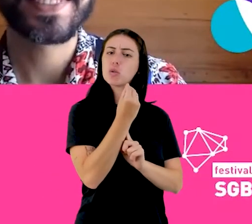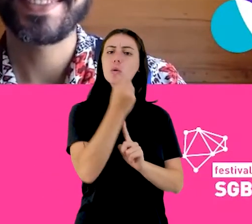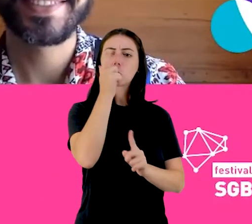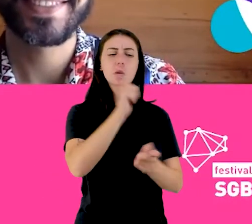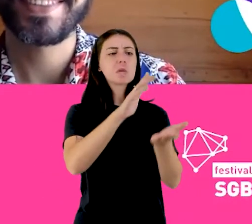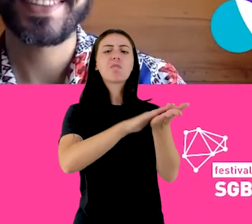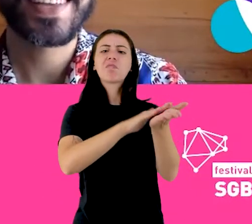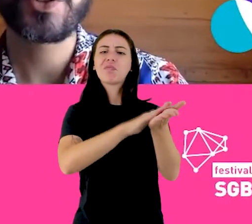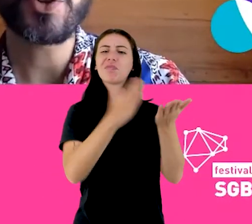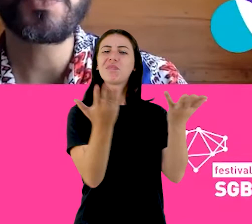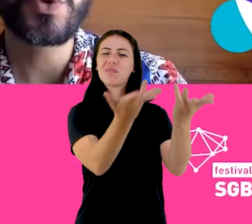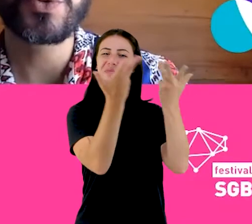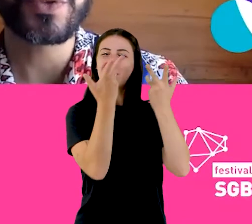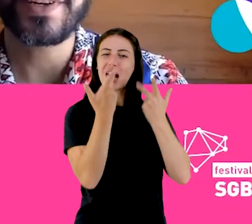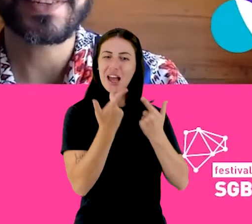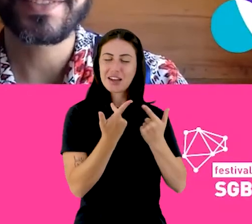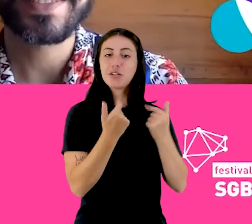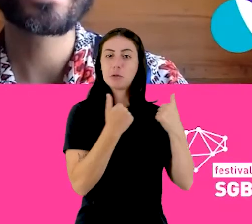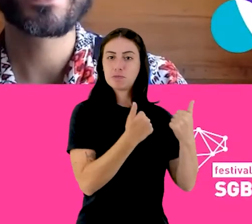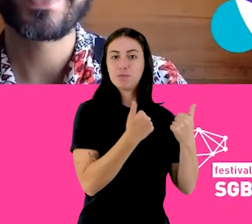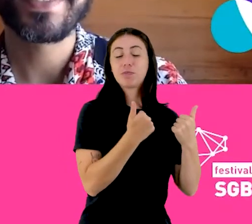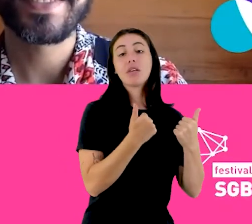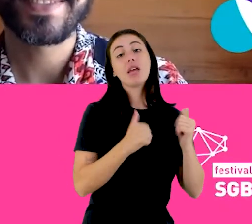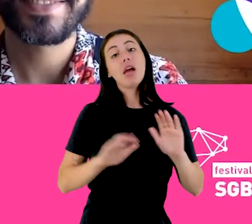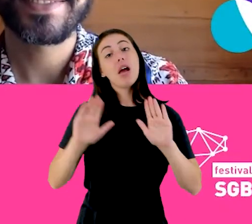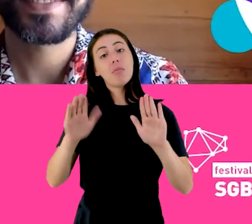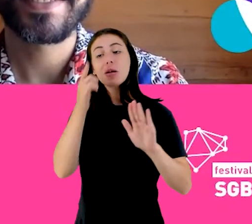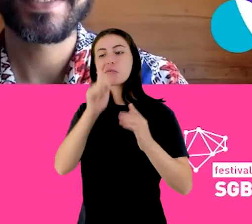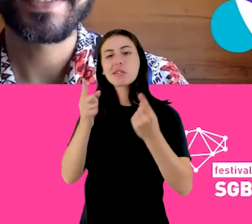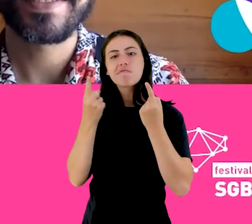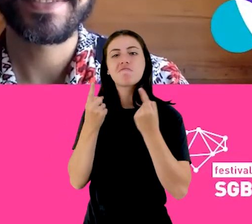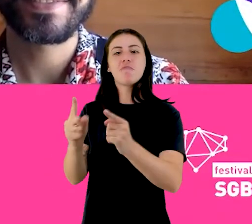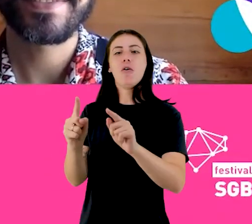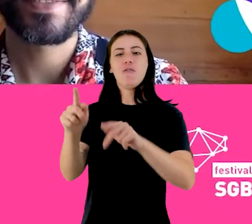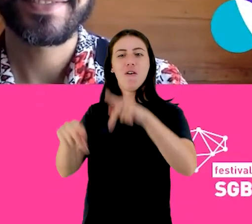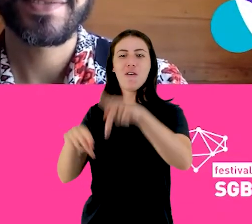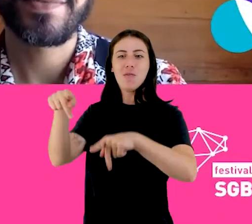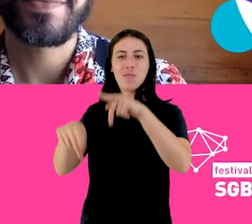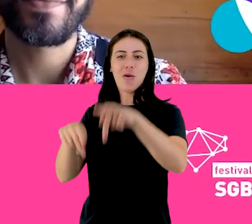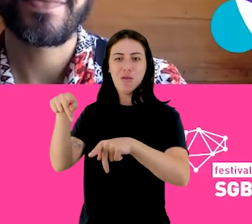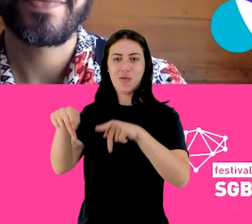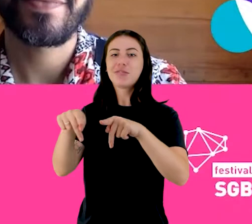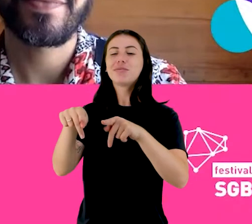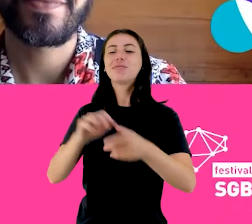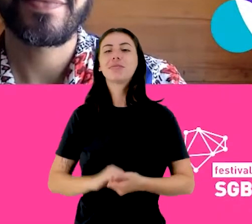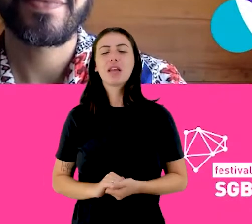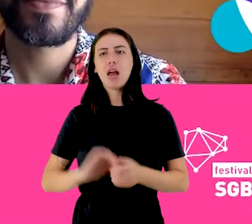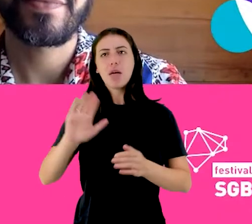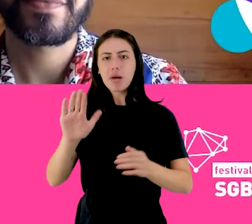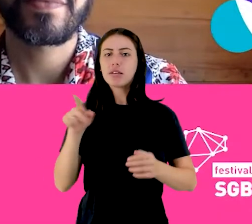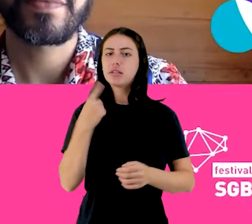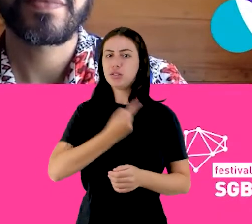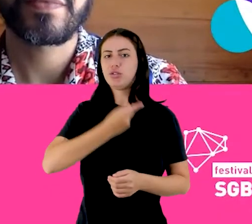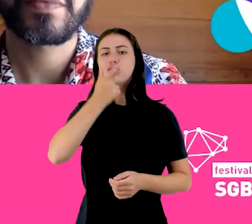se inquiete, quer que você... Todo mundo, né? Então, na verdade, a parte artística ele foi super bem